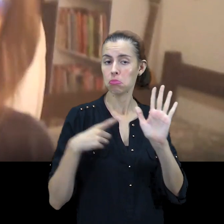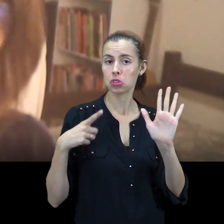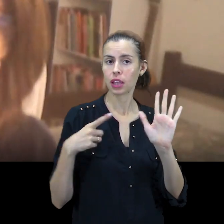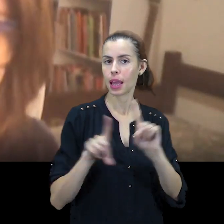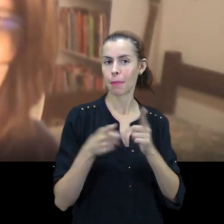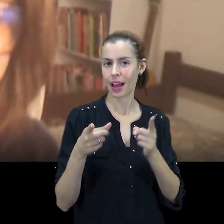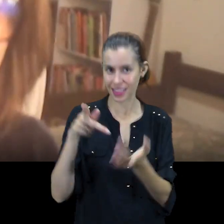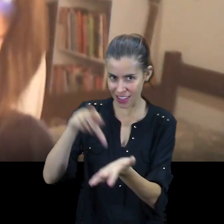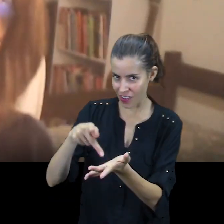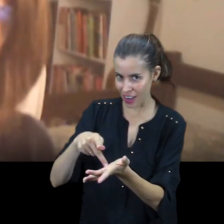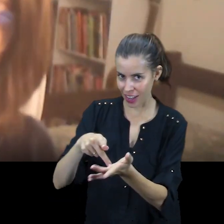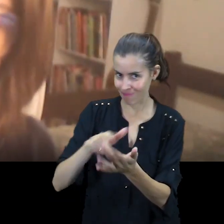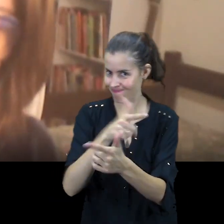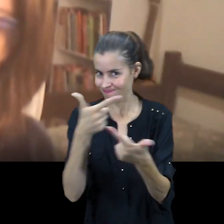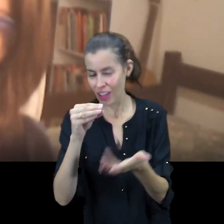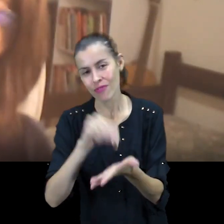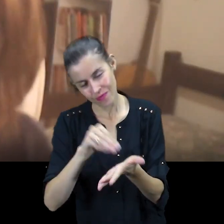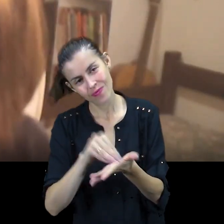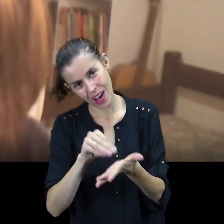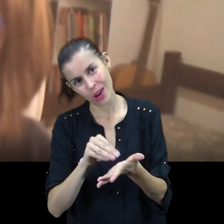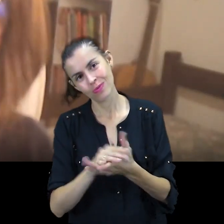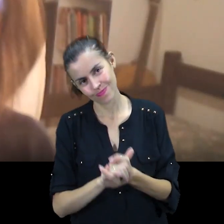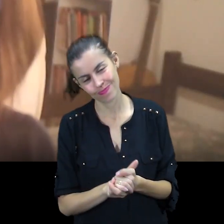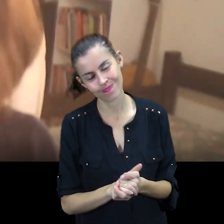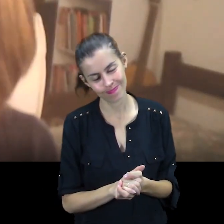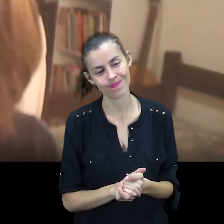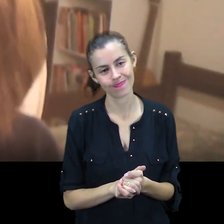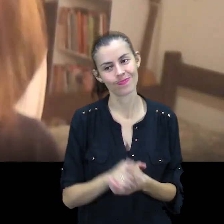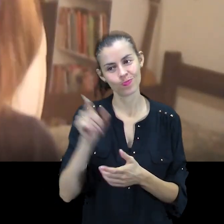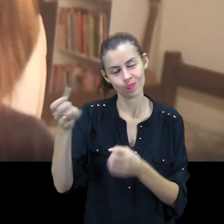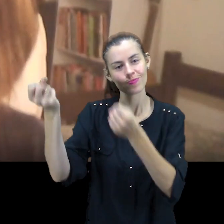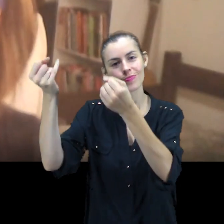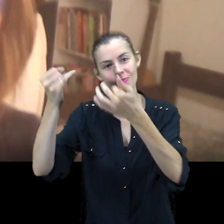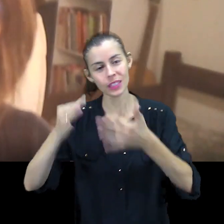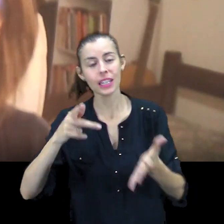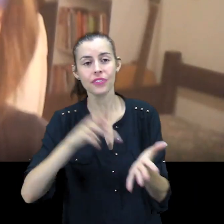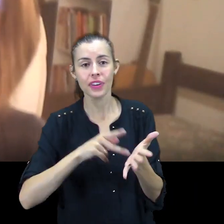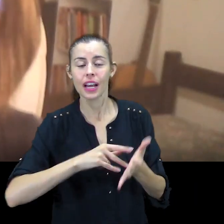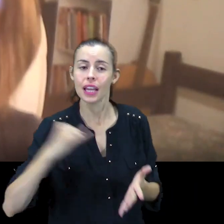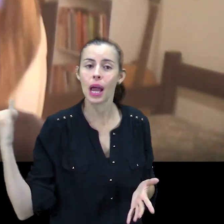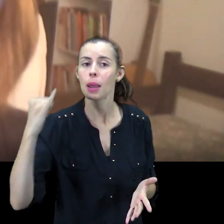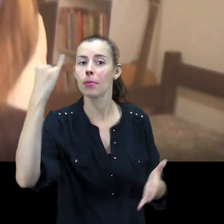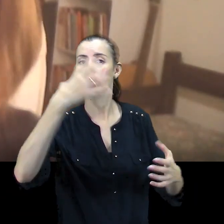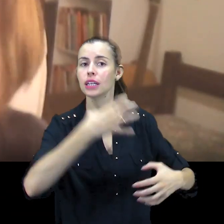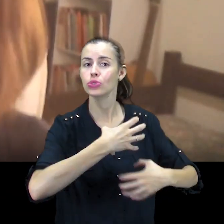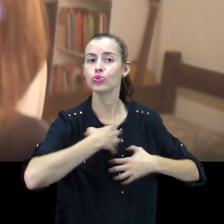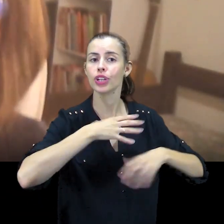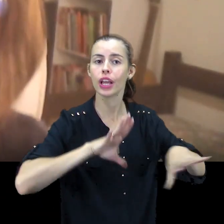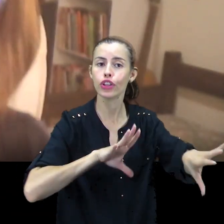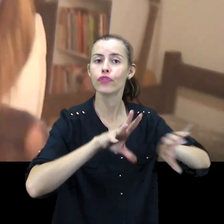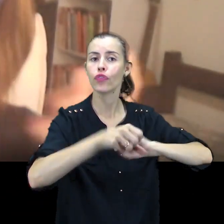nas emendas, de olhar exatamente no programa, nos conteúdos, como é que isso fica também